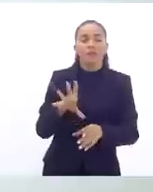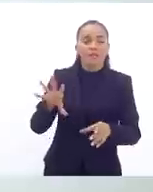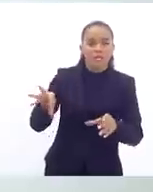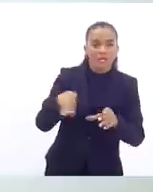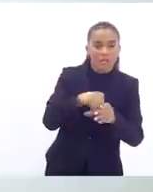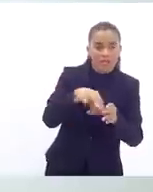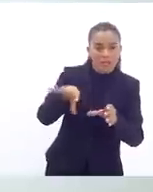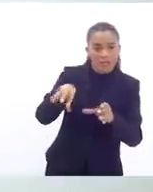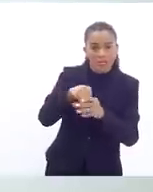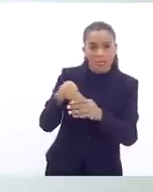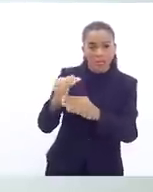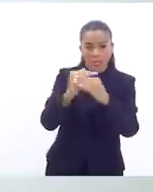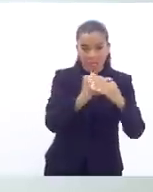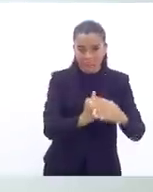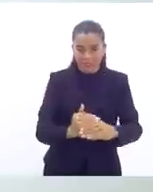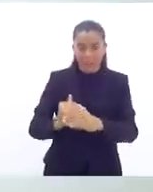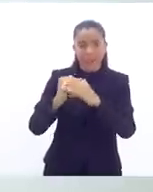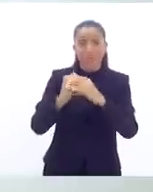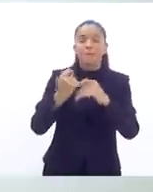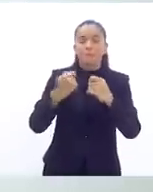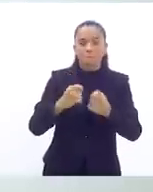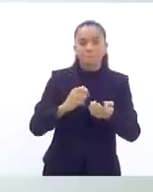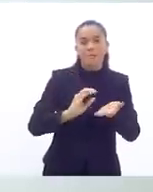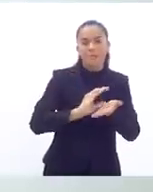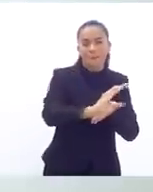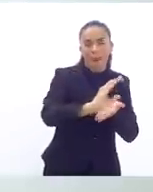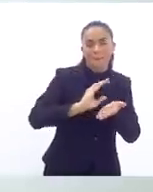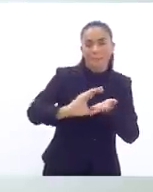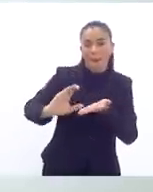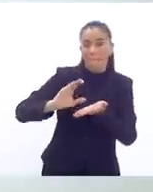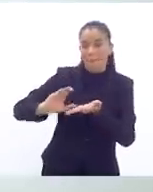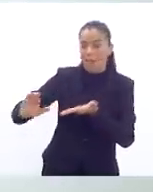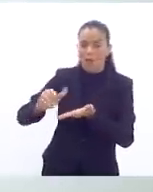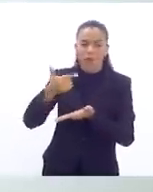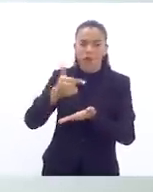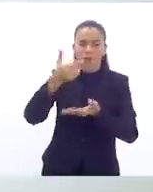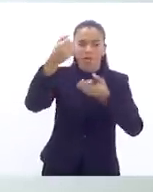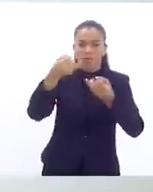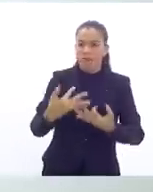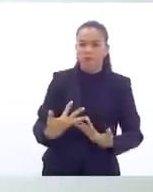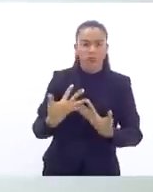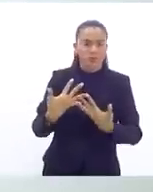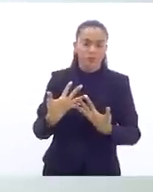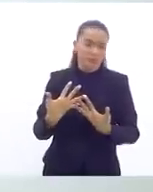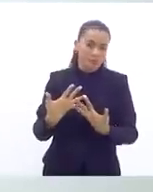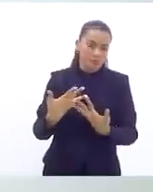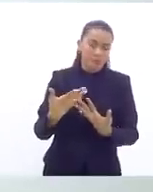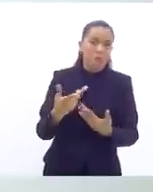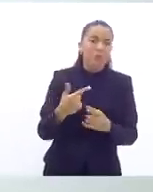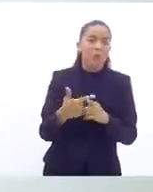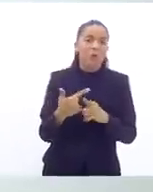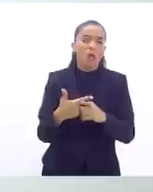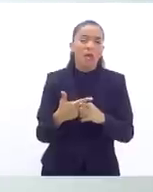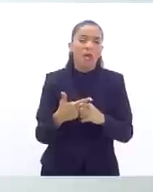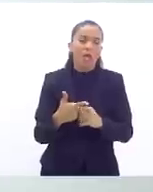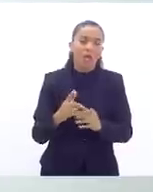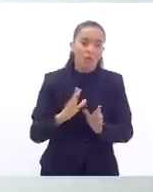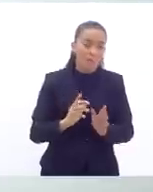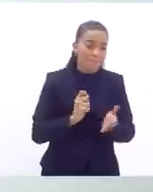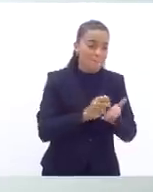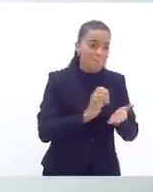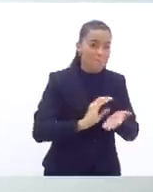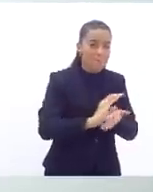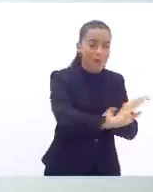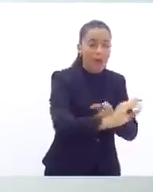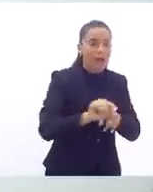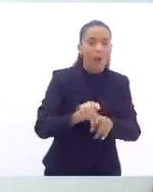integralidade tem que ser repassado imediatamente não tem justificativa para que isso se empurre com a barriga